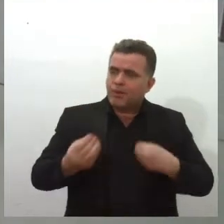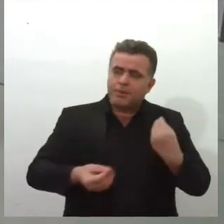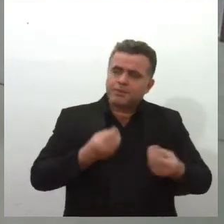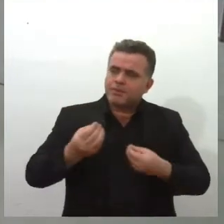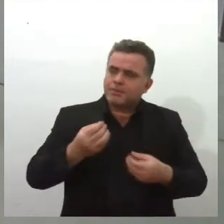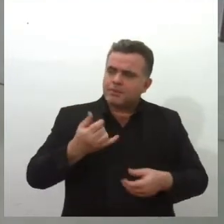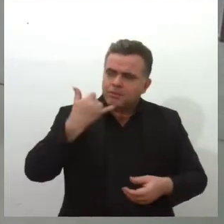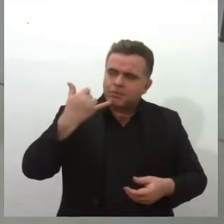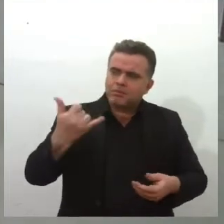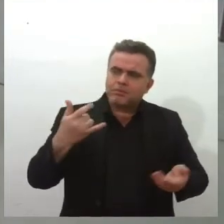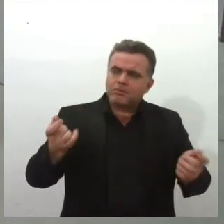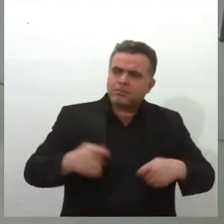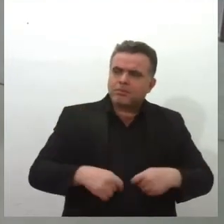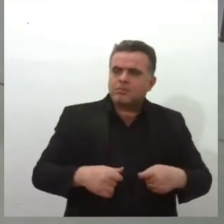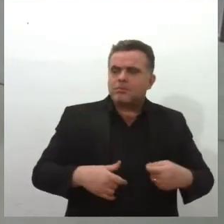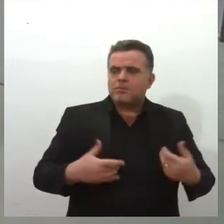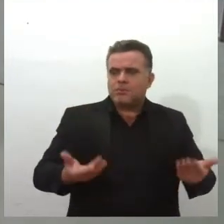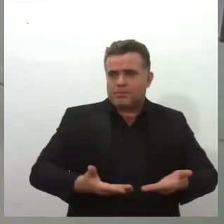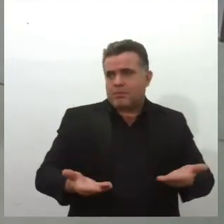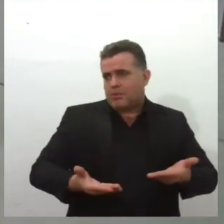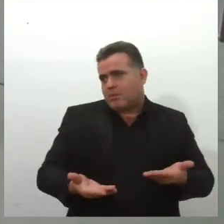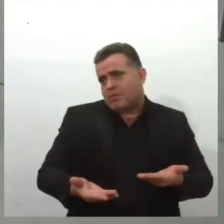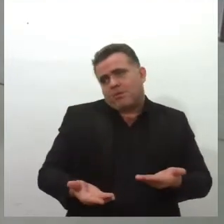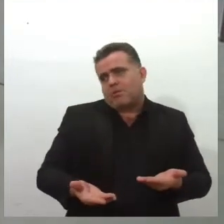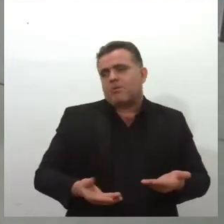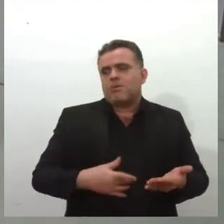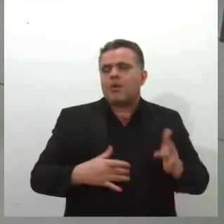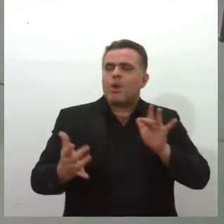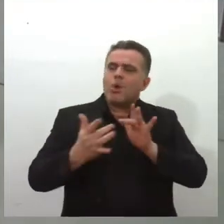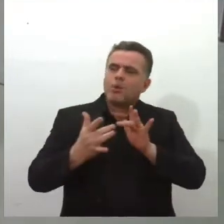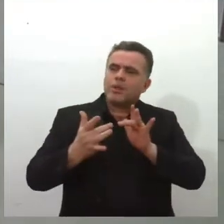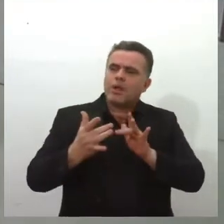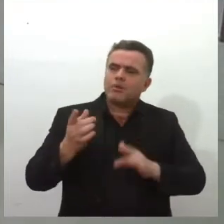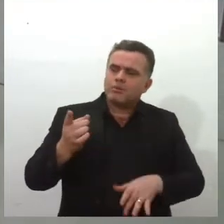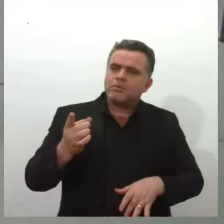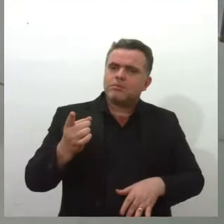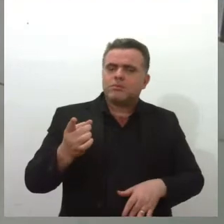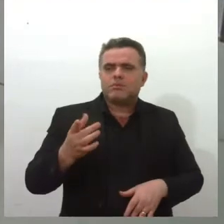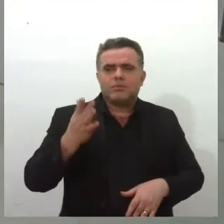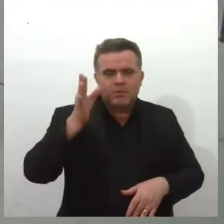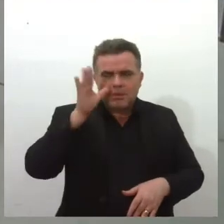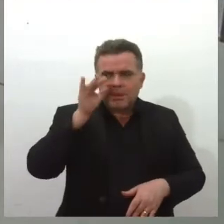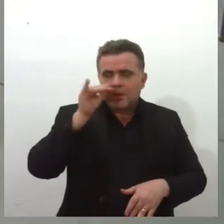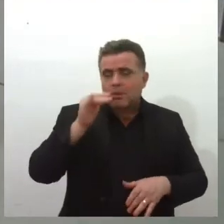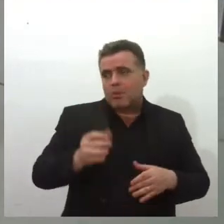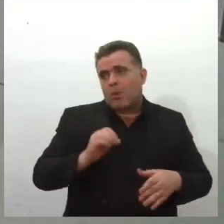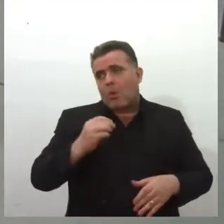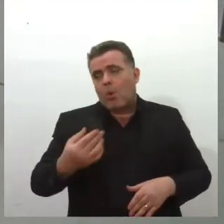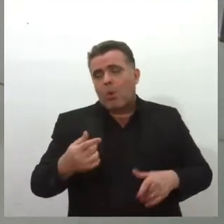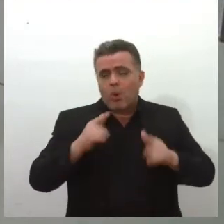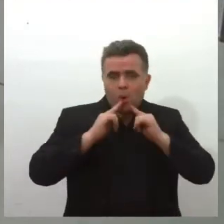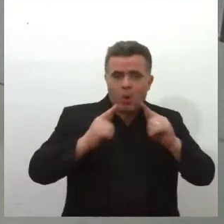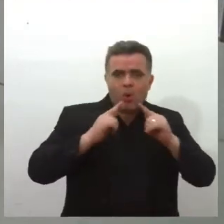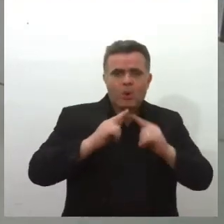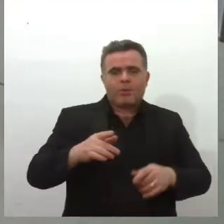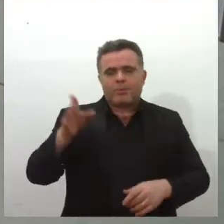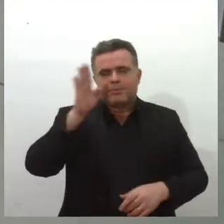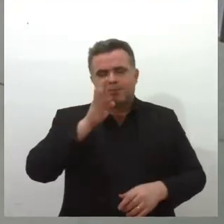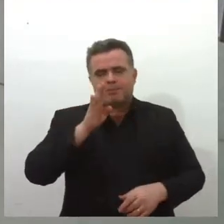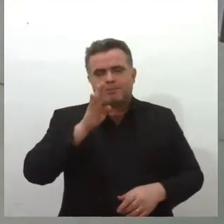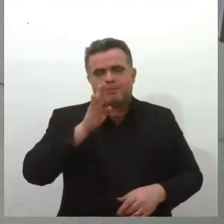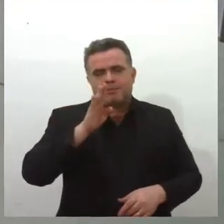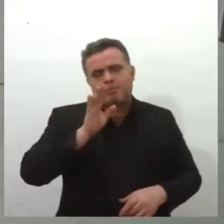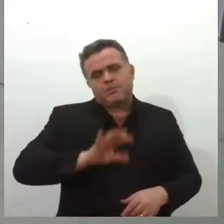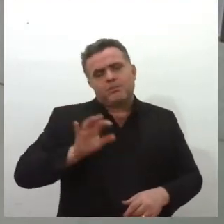agora assistindo aqui a TV Alesi, que podem entrar em contato para fazer algum tipo de denúncia em qualquer lugar do nosso estado, doutora?